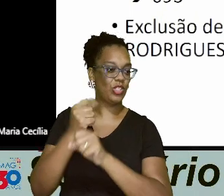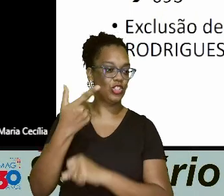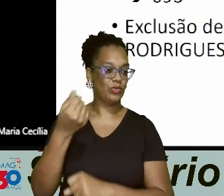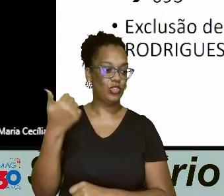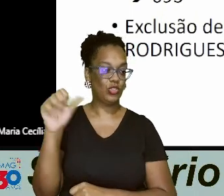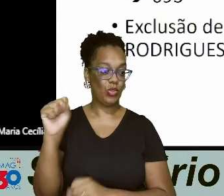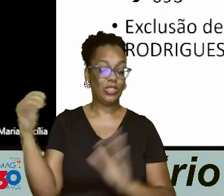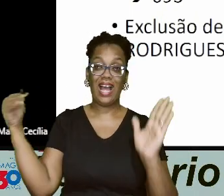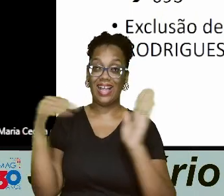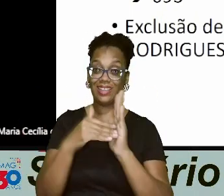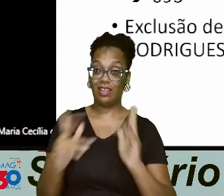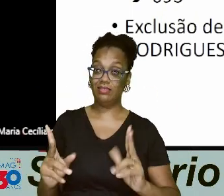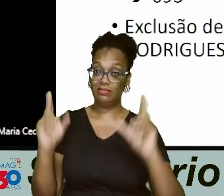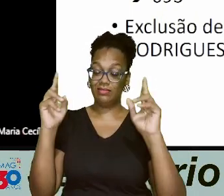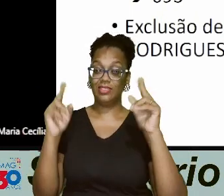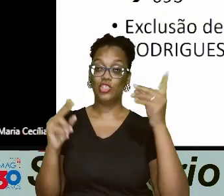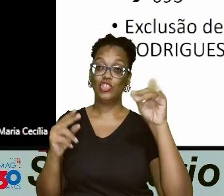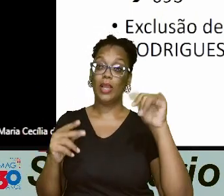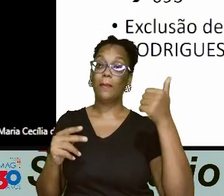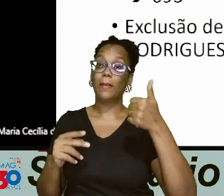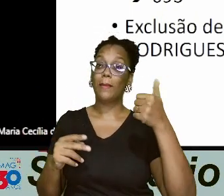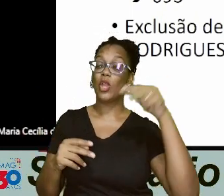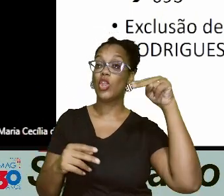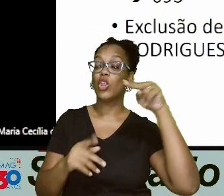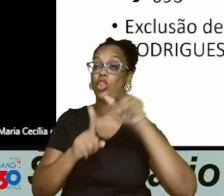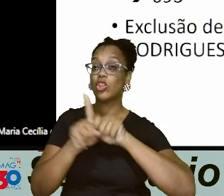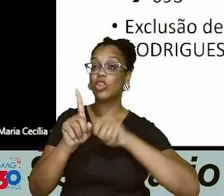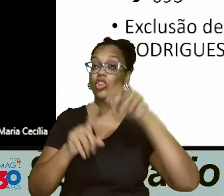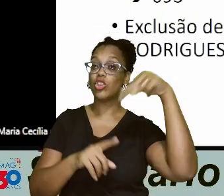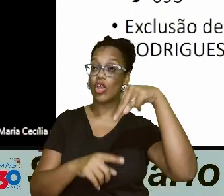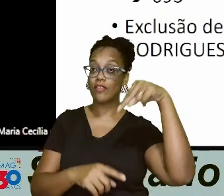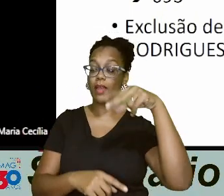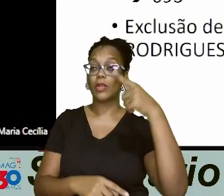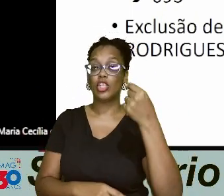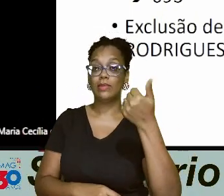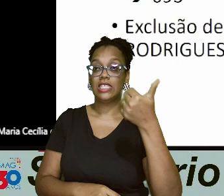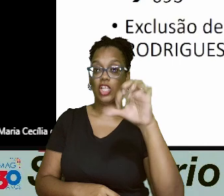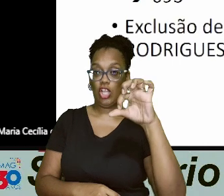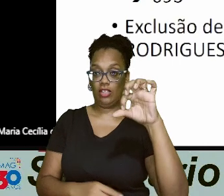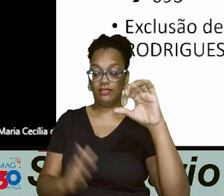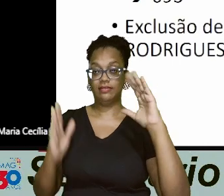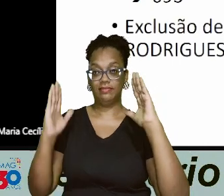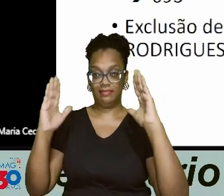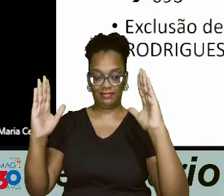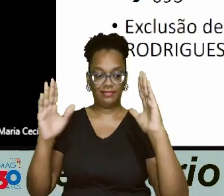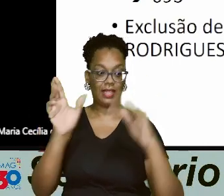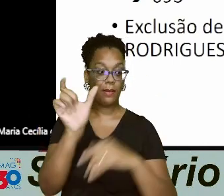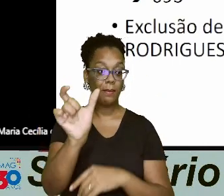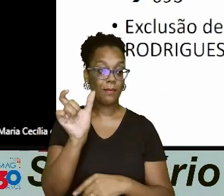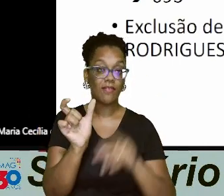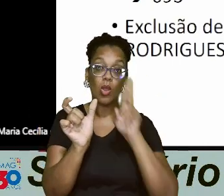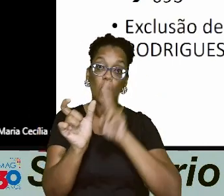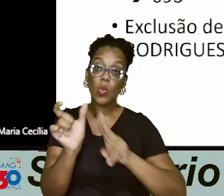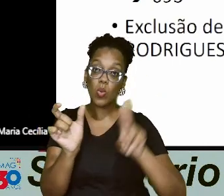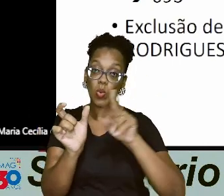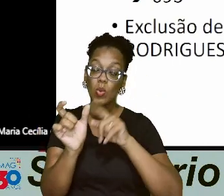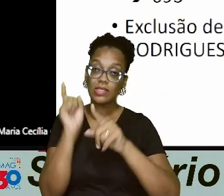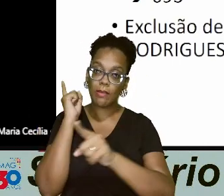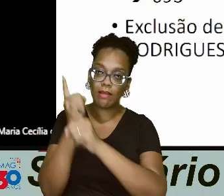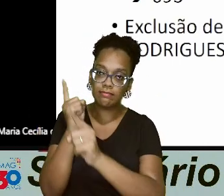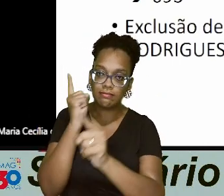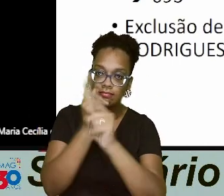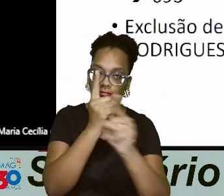base, que foi 1º de novembro de 2019. Esses foram os termos que nós utilizamos para identificar nas